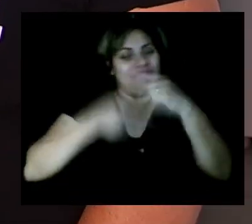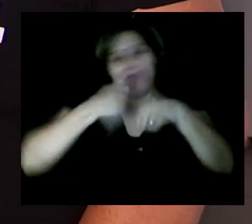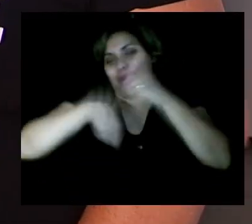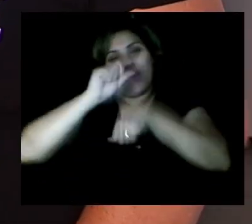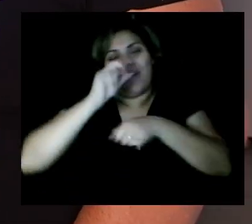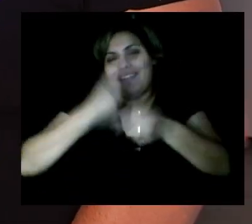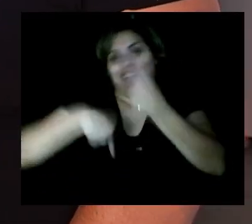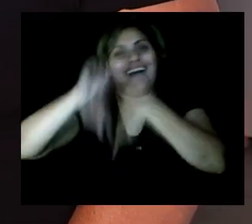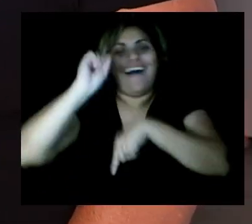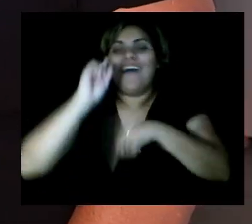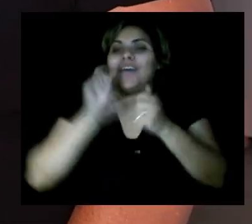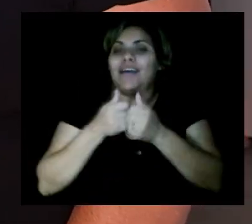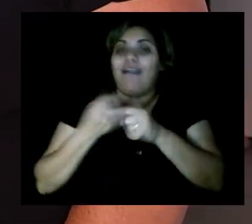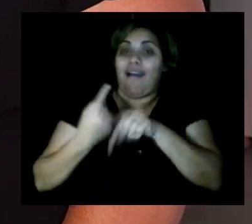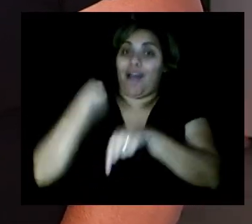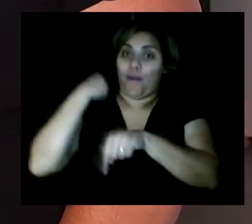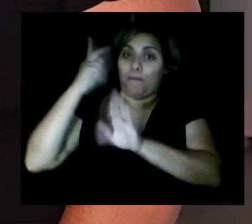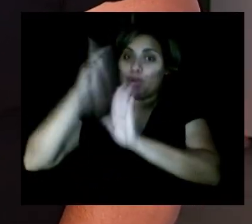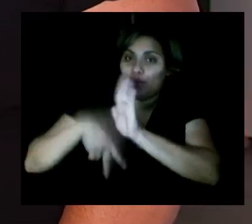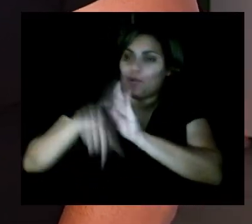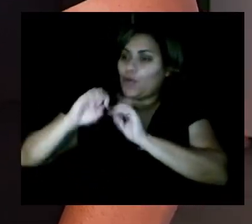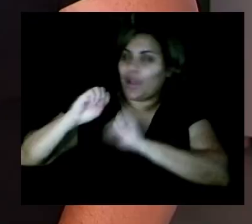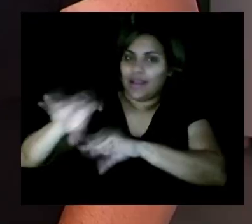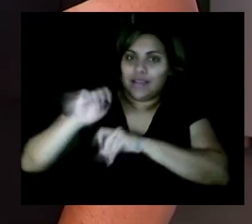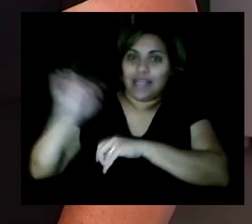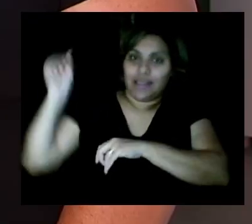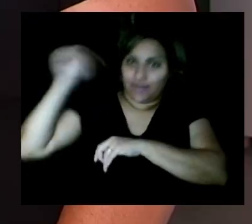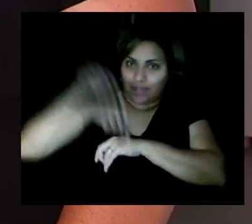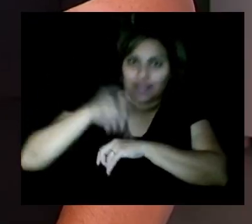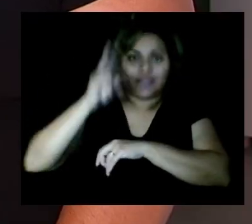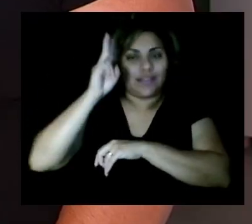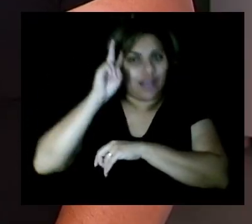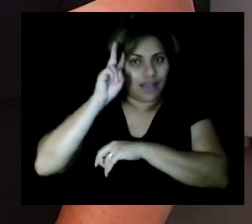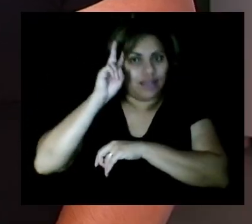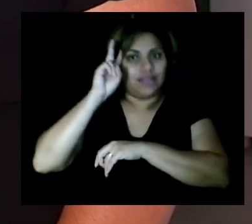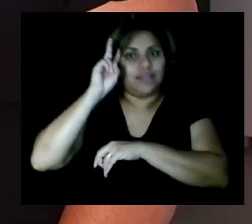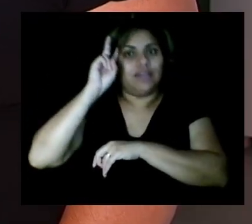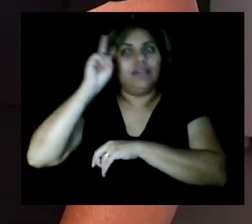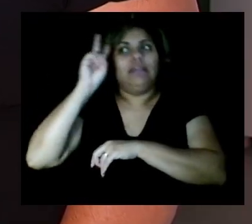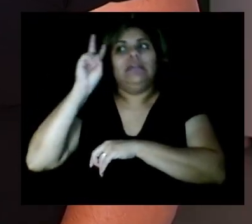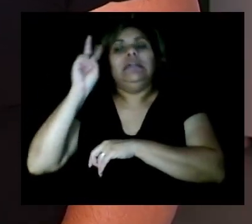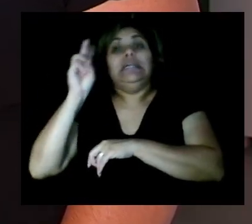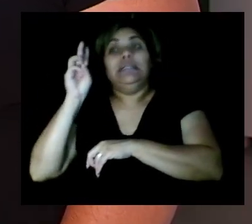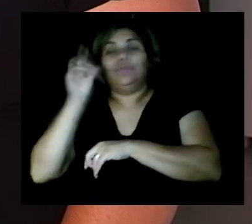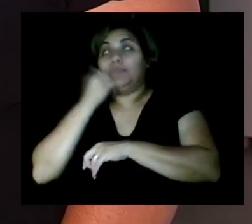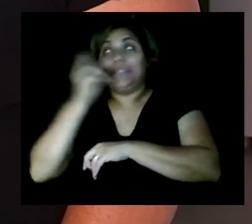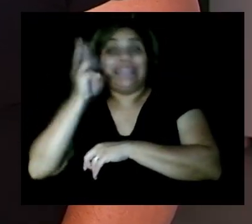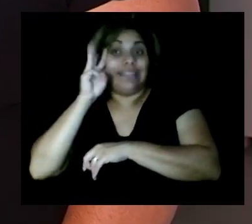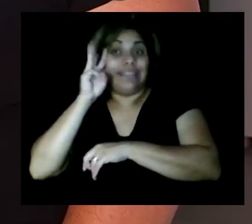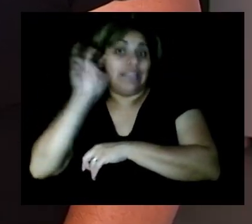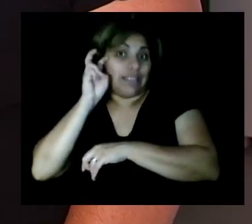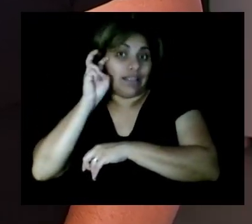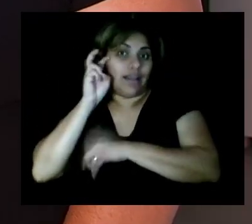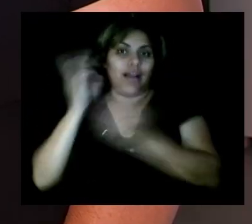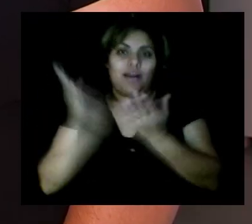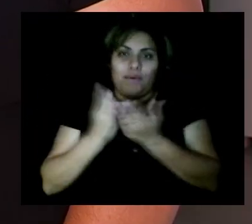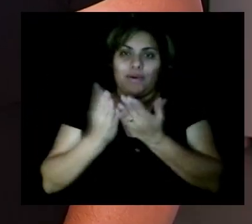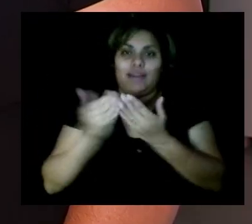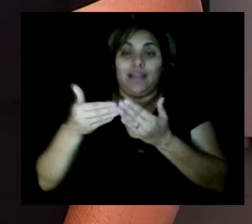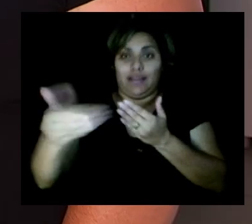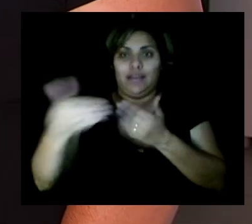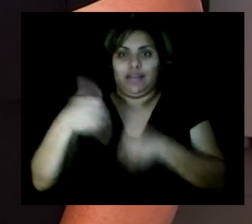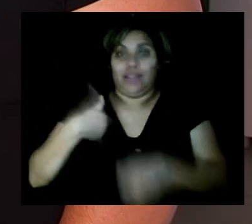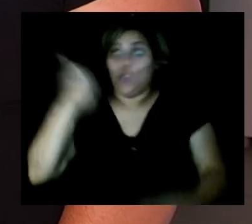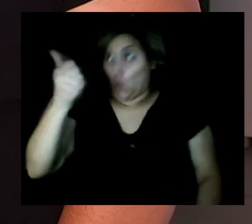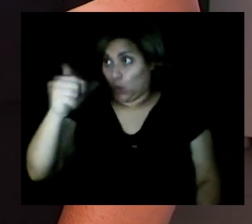projeto Educação, que ele vinha de terça e quinta, ficava da 1 às 5. Só que como agora ele foi para o 6º ano, ele está com 11 anos,